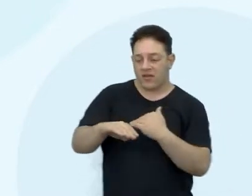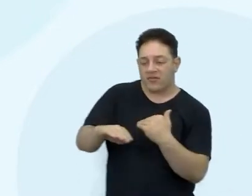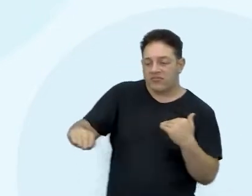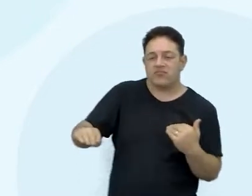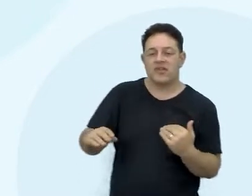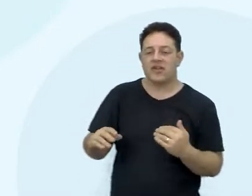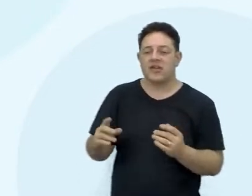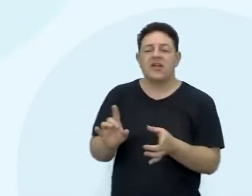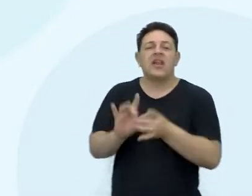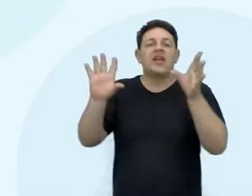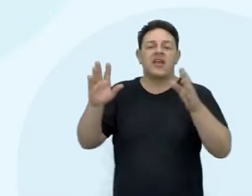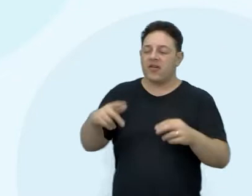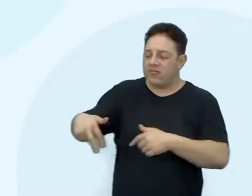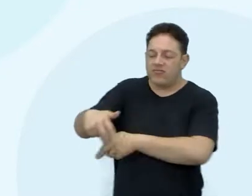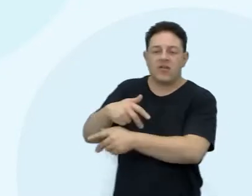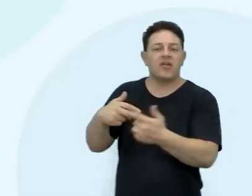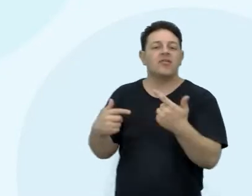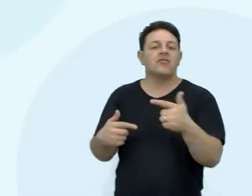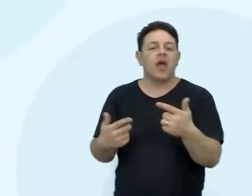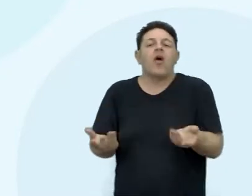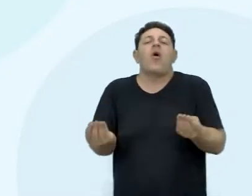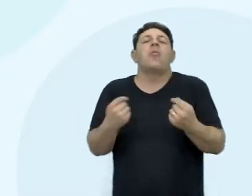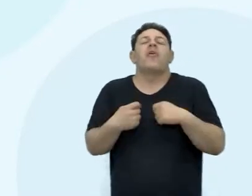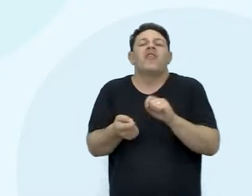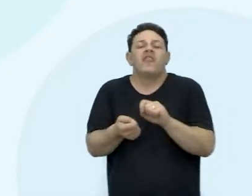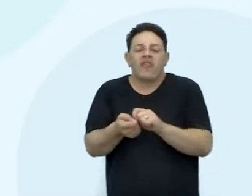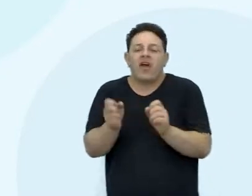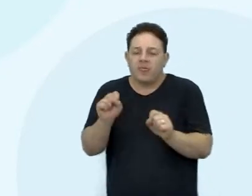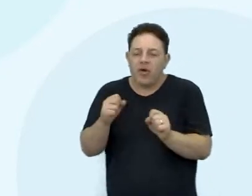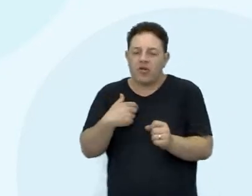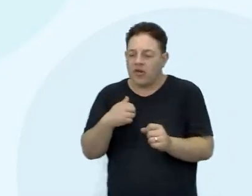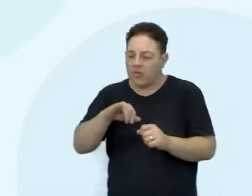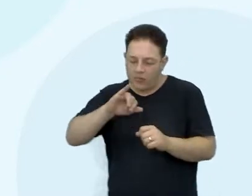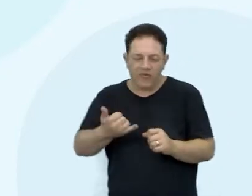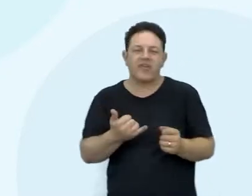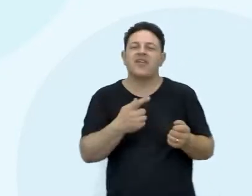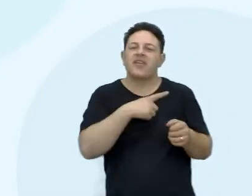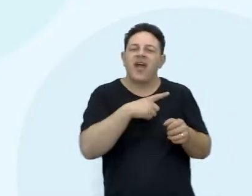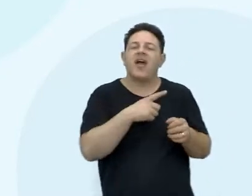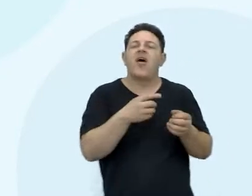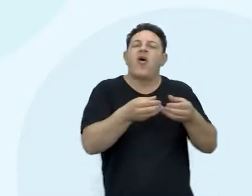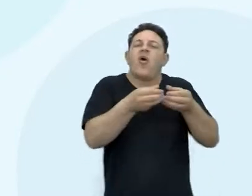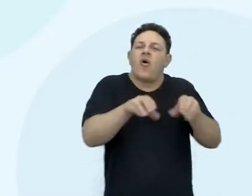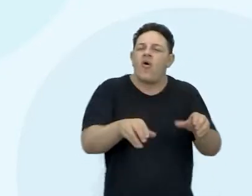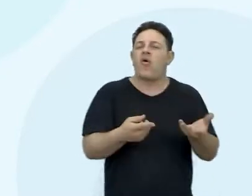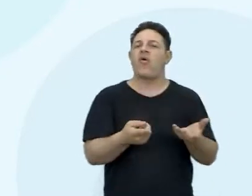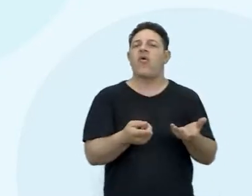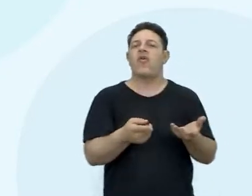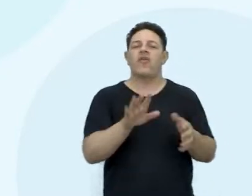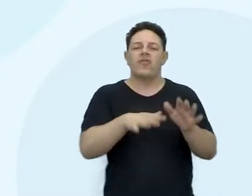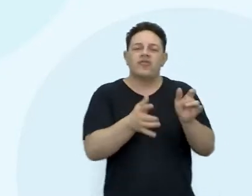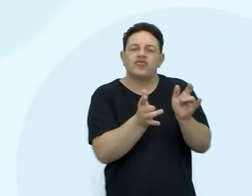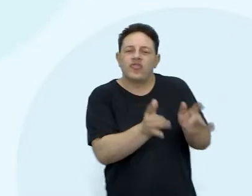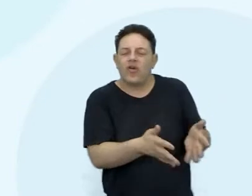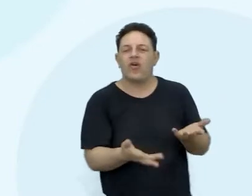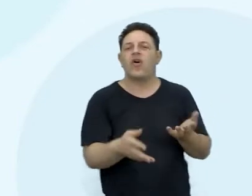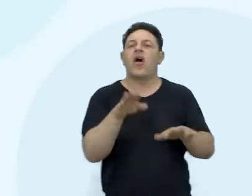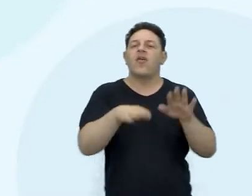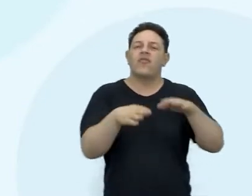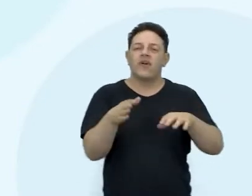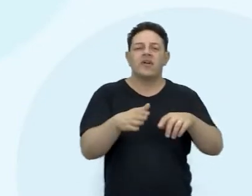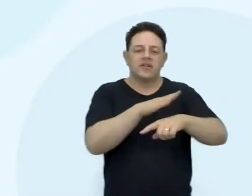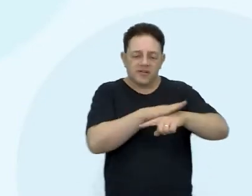Como é que eu vou fazer uma composteira para poder reaproveitar aqueles talos de verdura, casquinha de ovo que sobra? Se